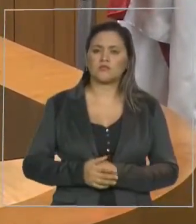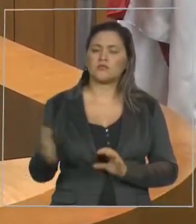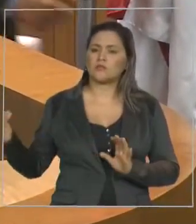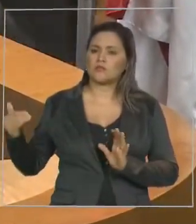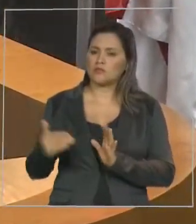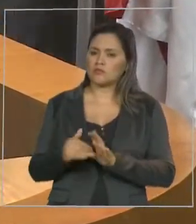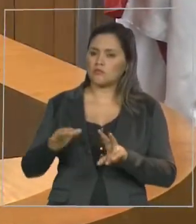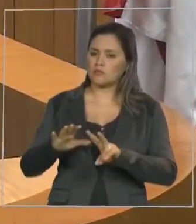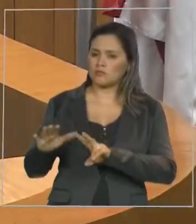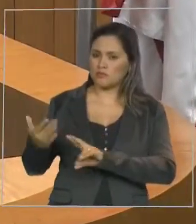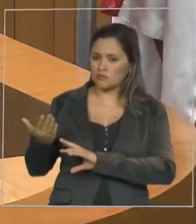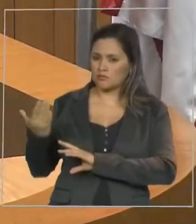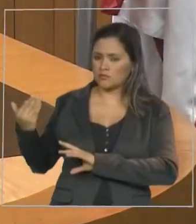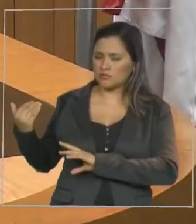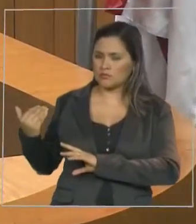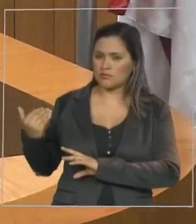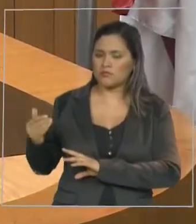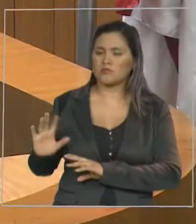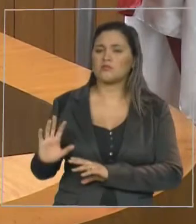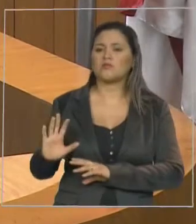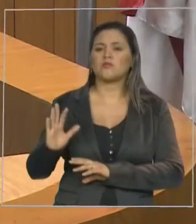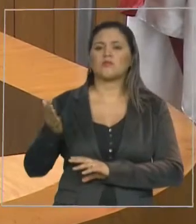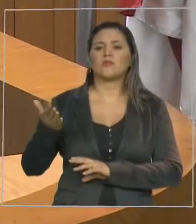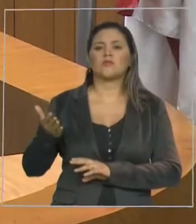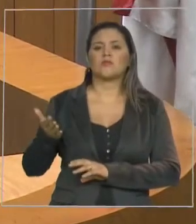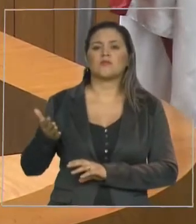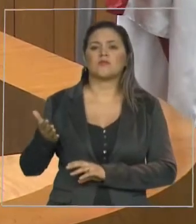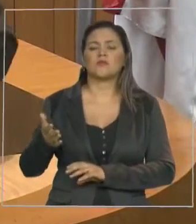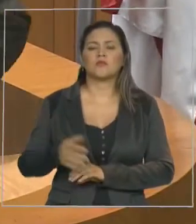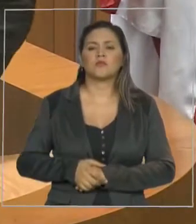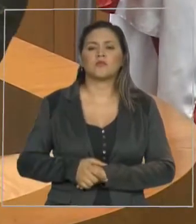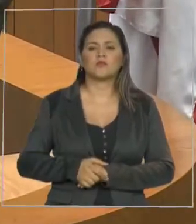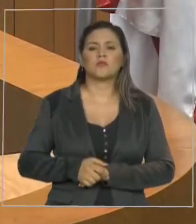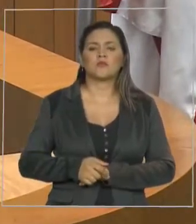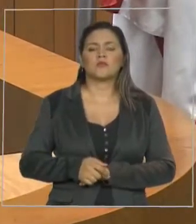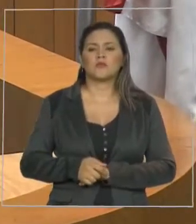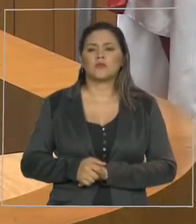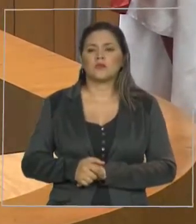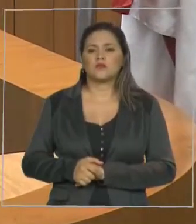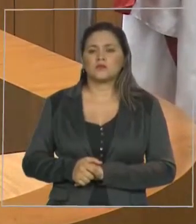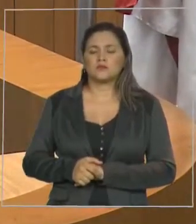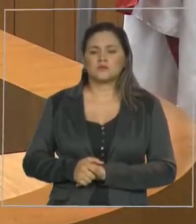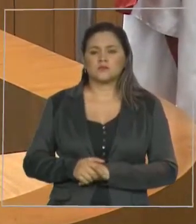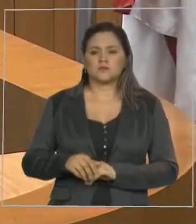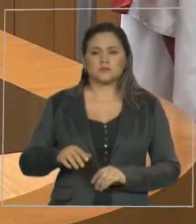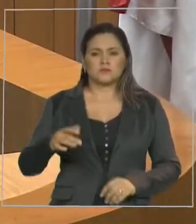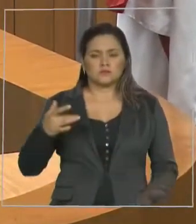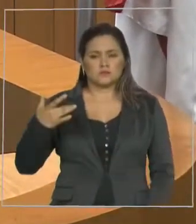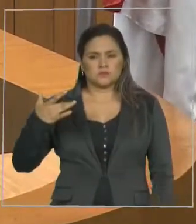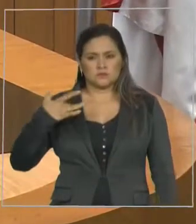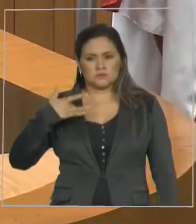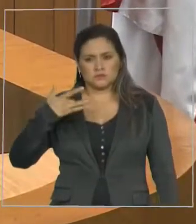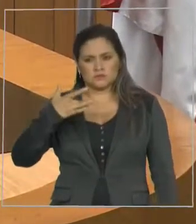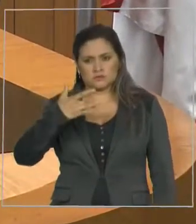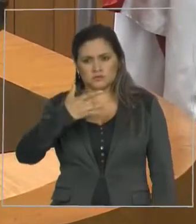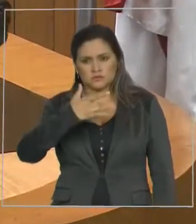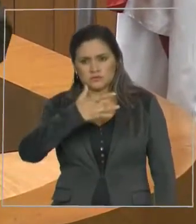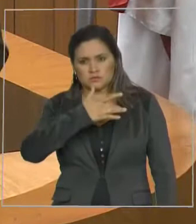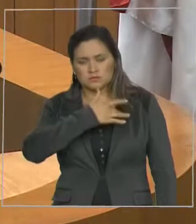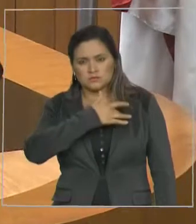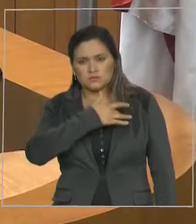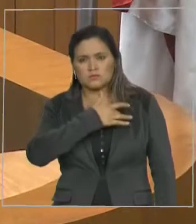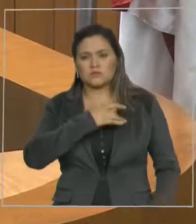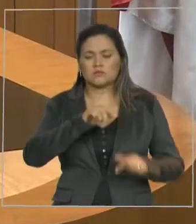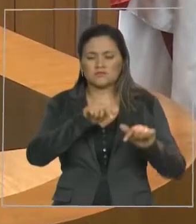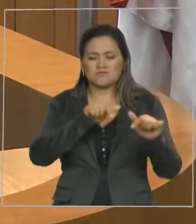saúde ali no Hospital Laura Vasconcelos, um hospital, mais uma vez, sendo aqui, mais uma vez,